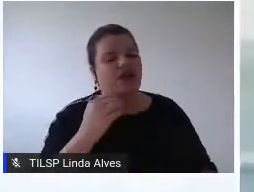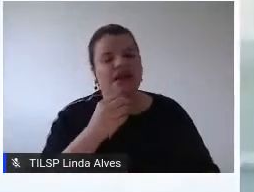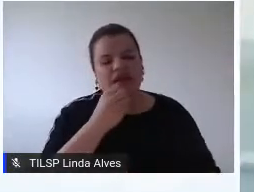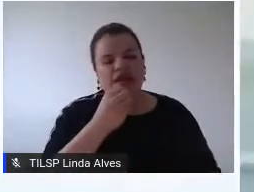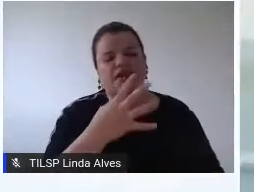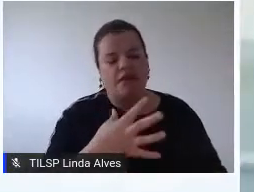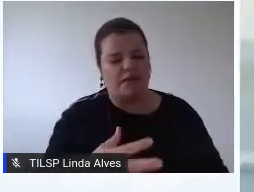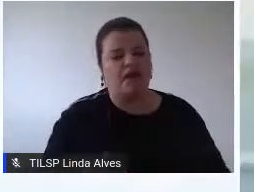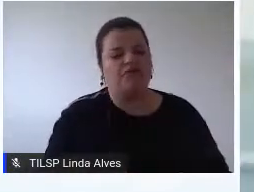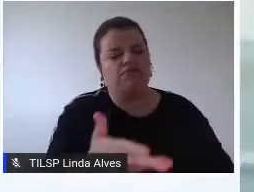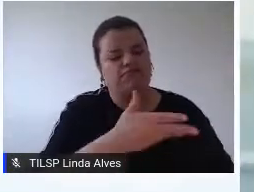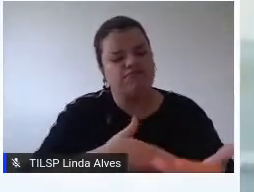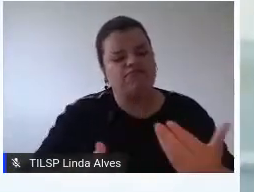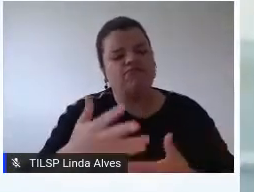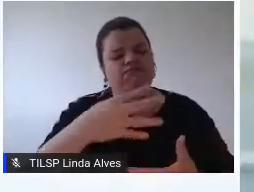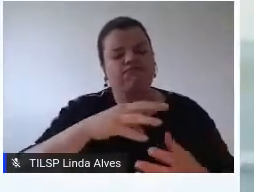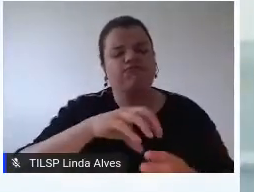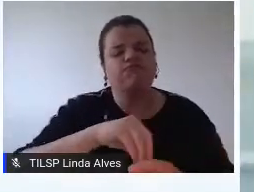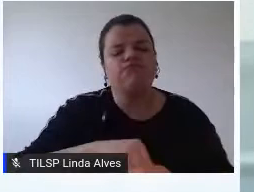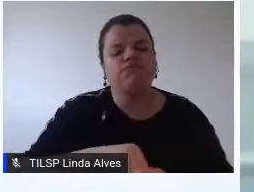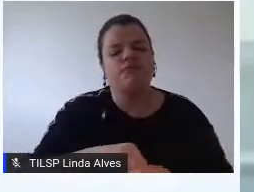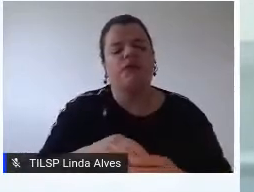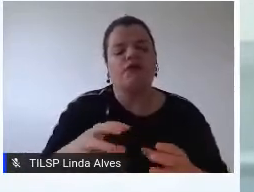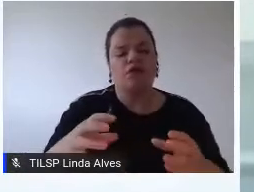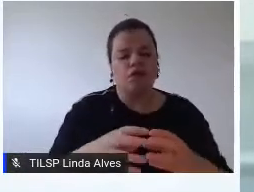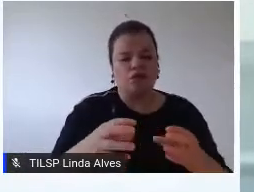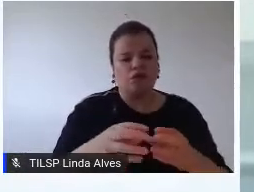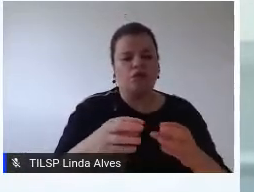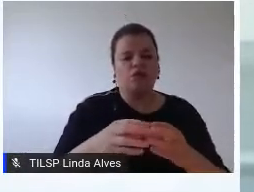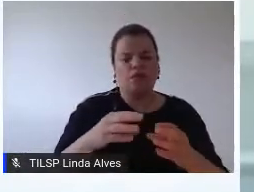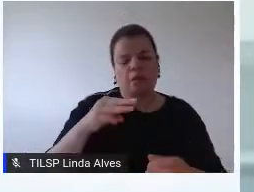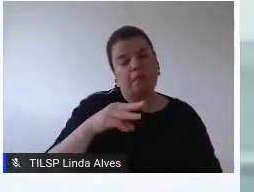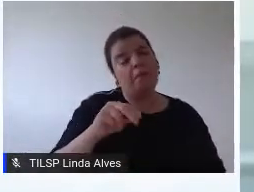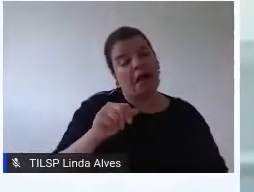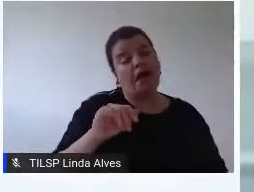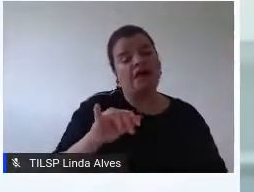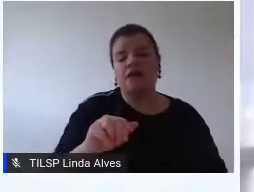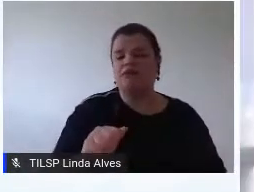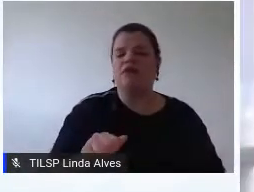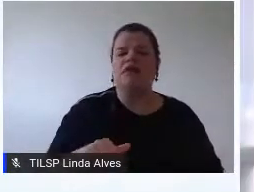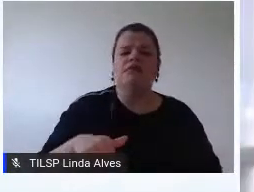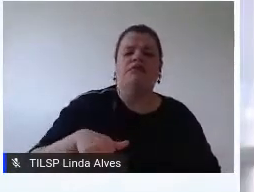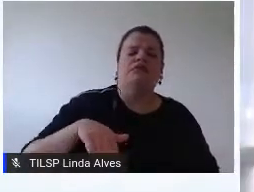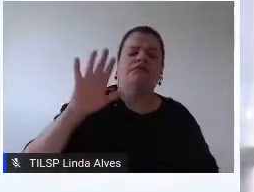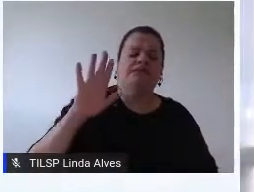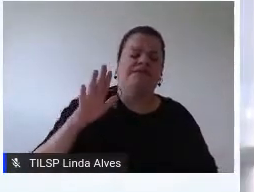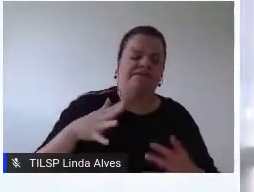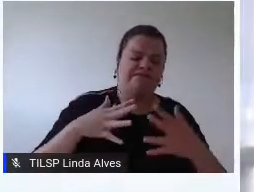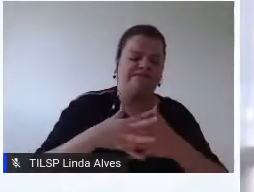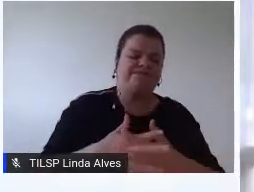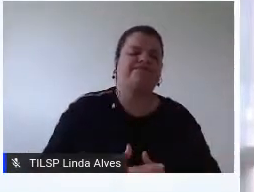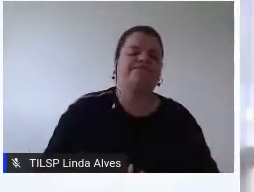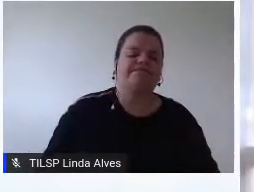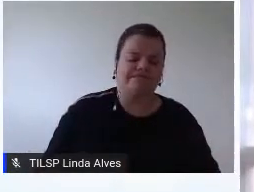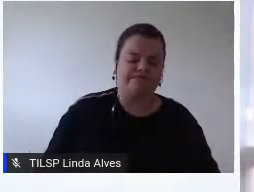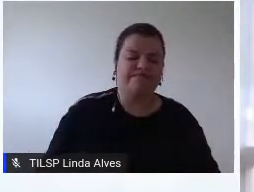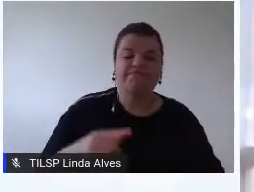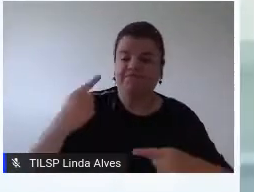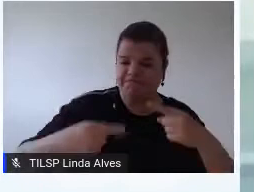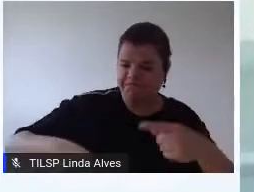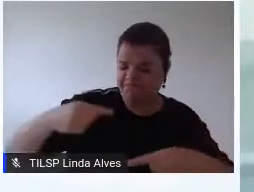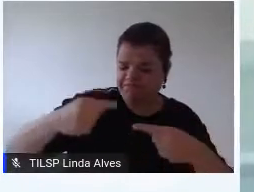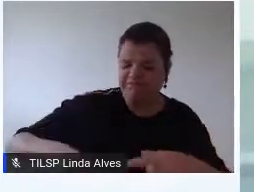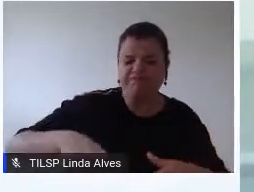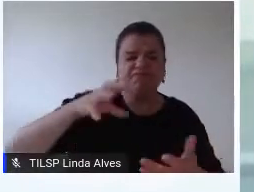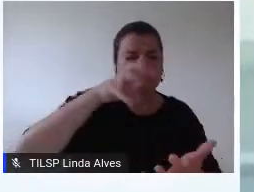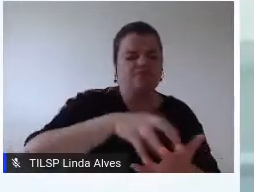Então, Sendo uma matéria tão relevante, talvez uma das matérias mais vai complexas sim. em discussão no Congresso